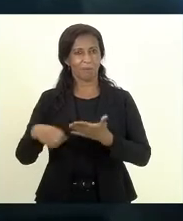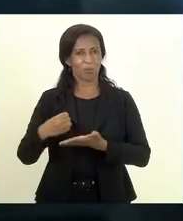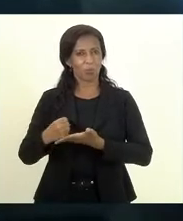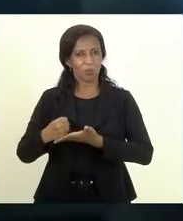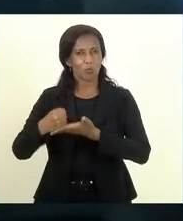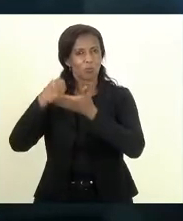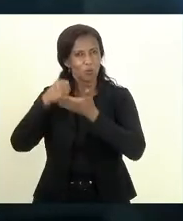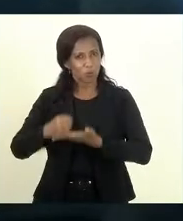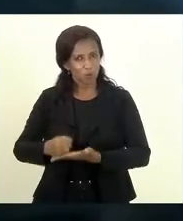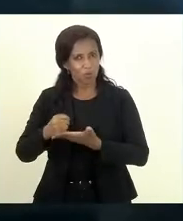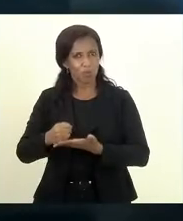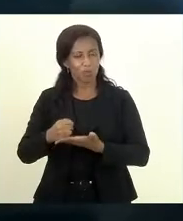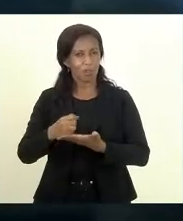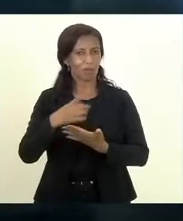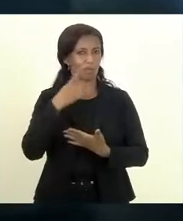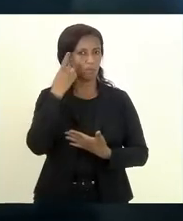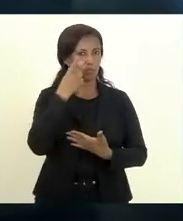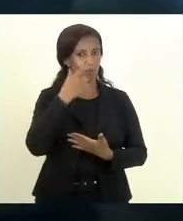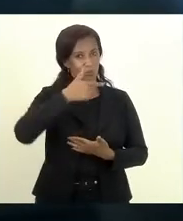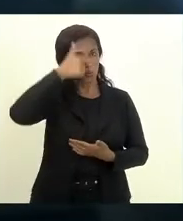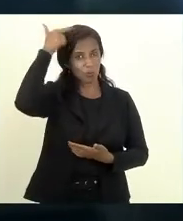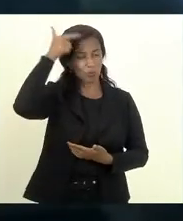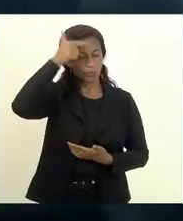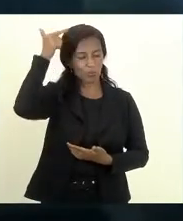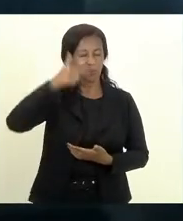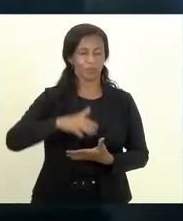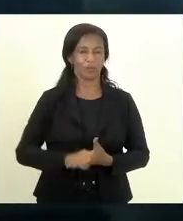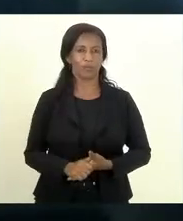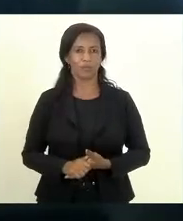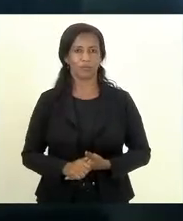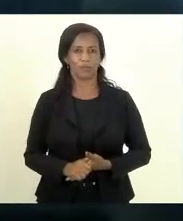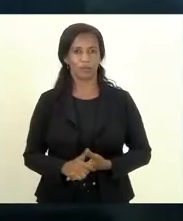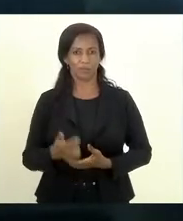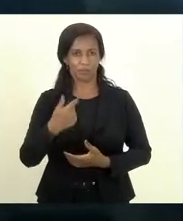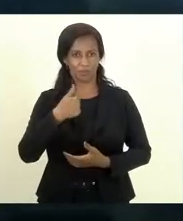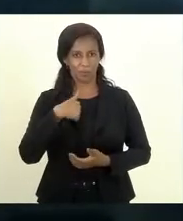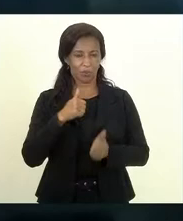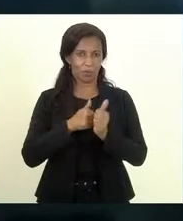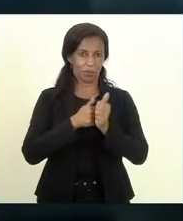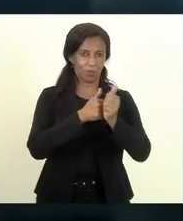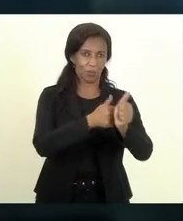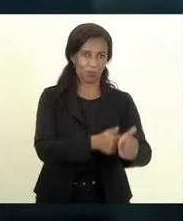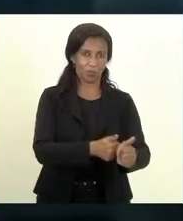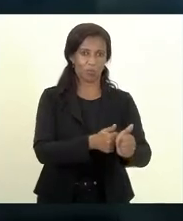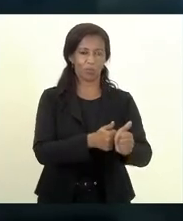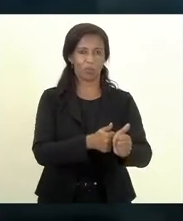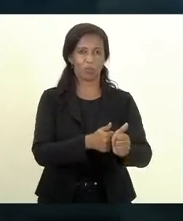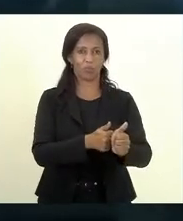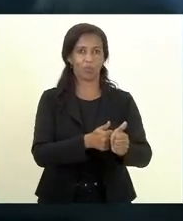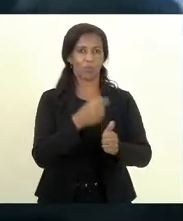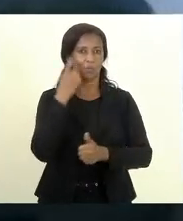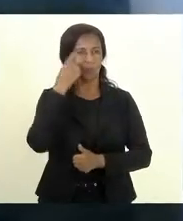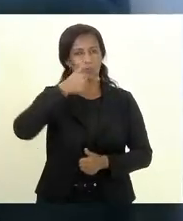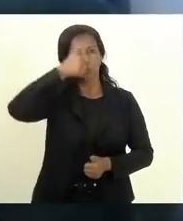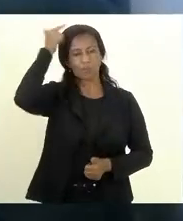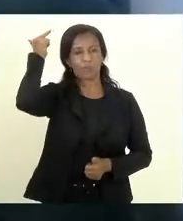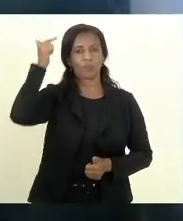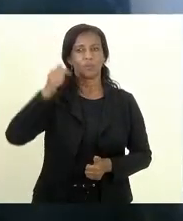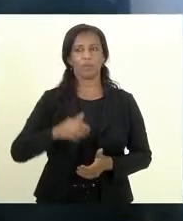ecossustentável que eu tenho com o deputado Luiz Paulo, eu acompanho o voto do deputado Luiz Paulo.